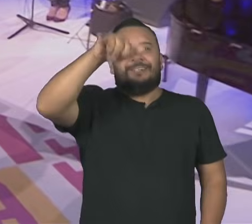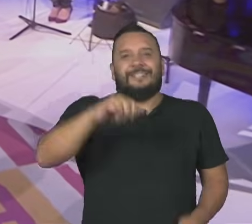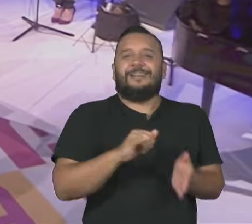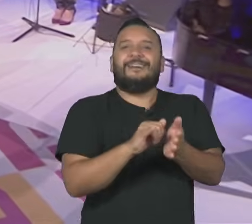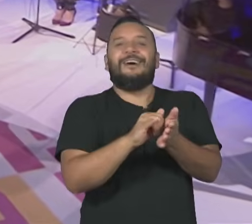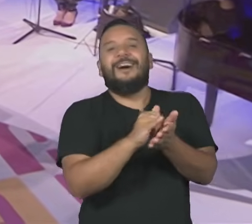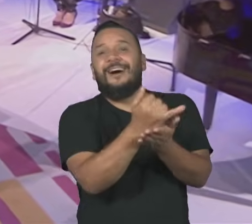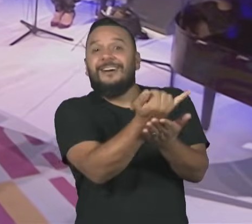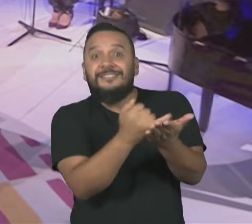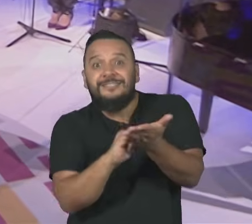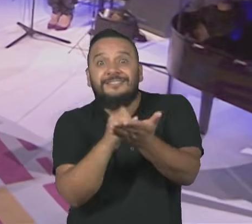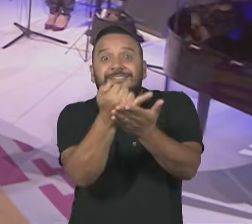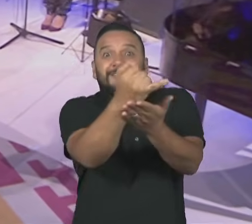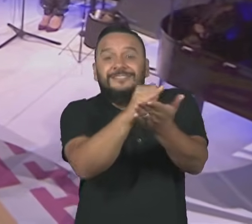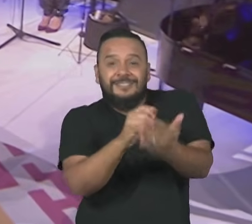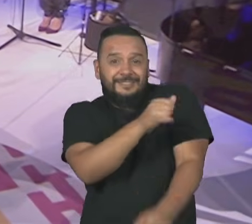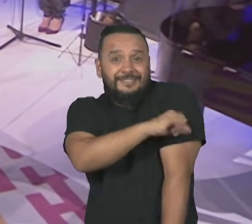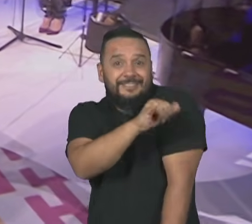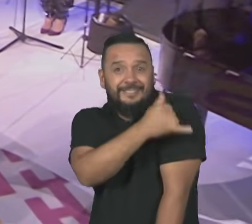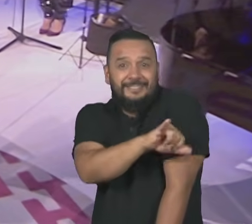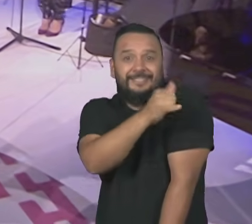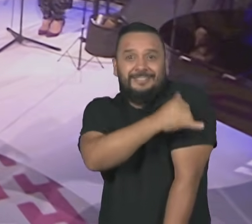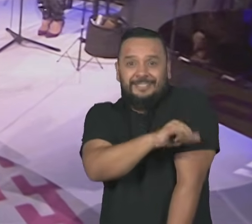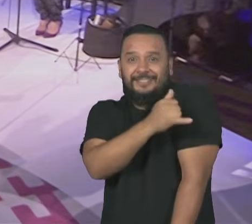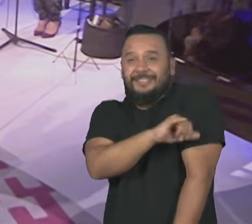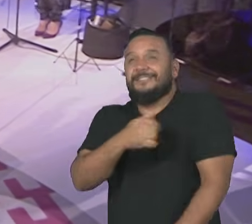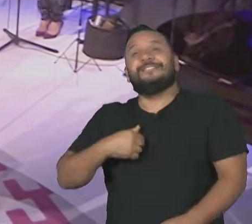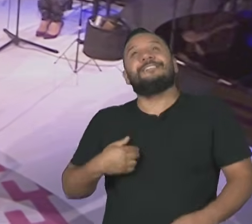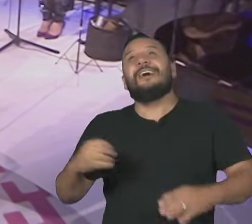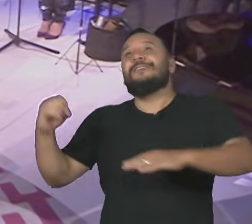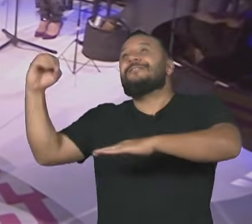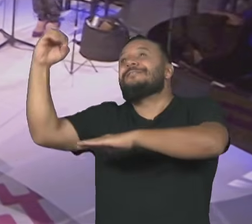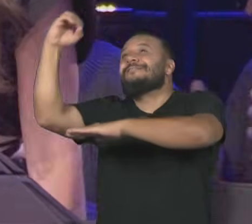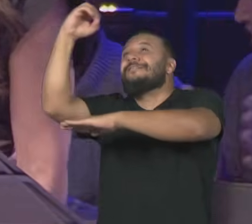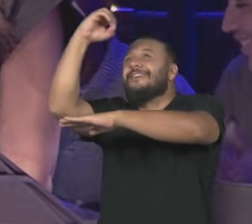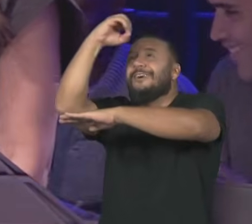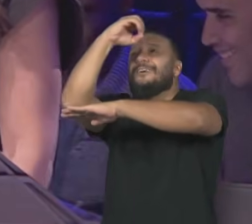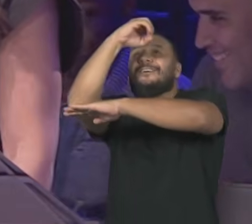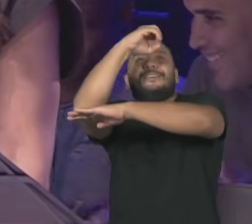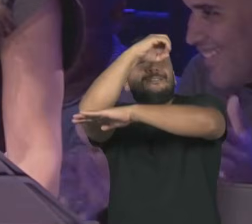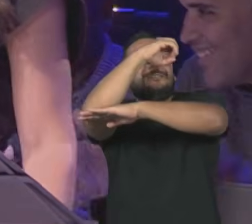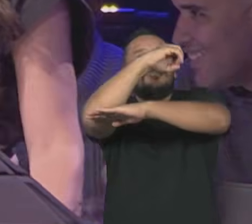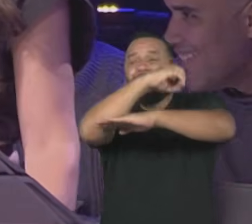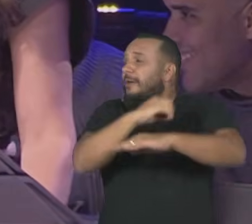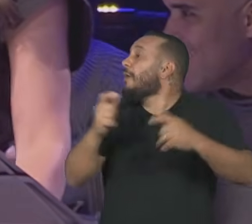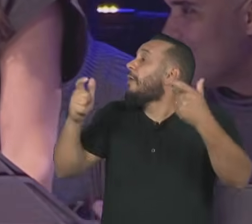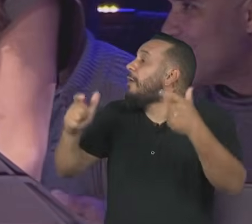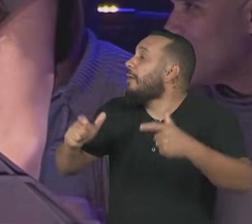Irajá. Pra onde eu só veja você, você veja mim só.